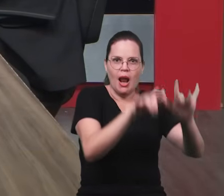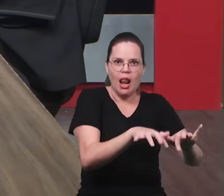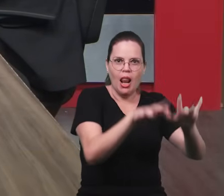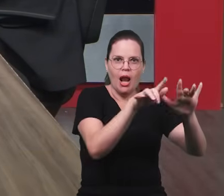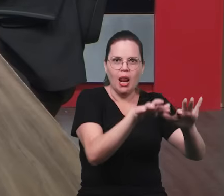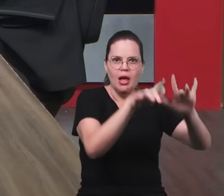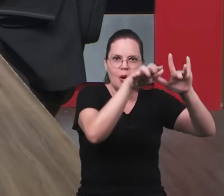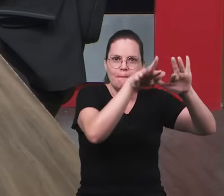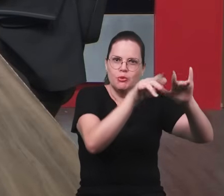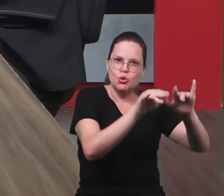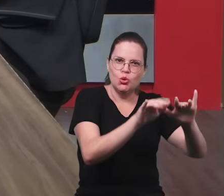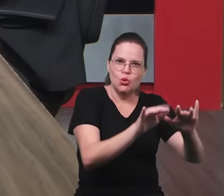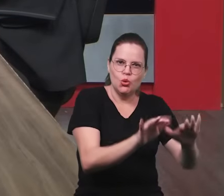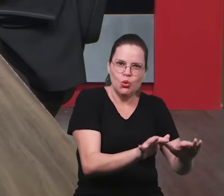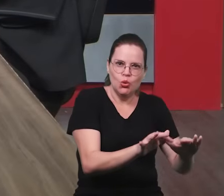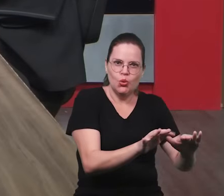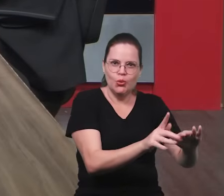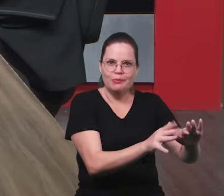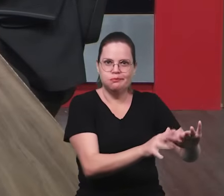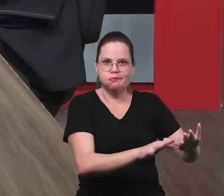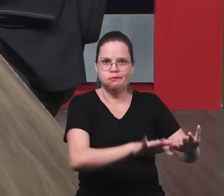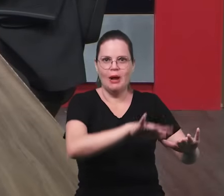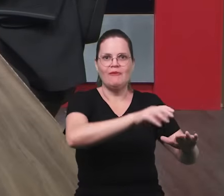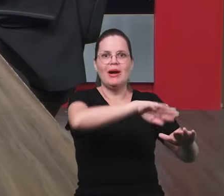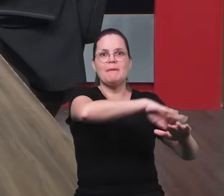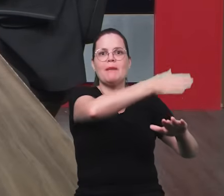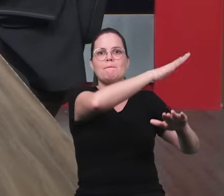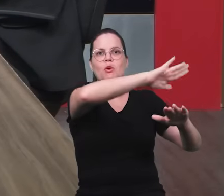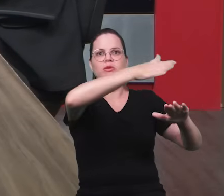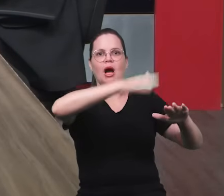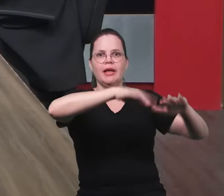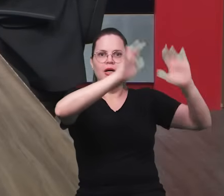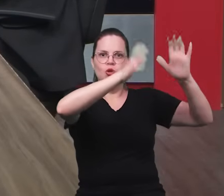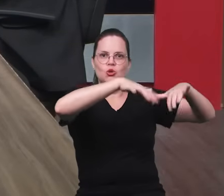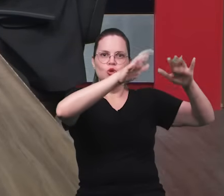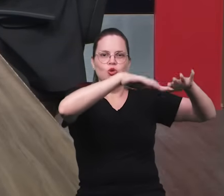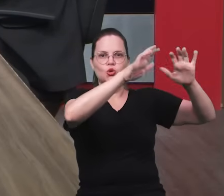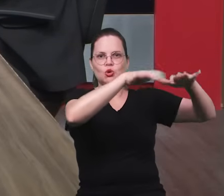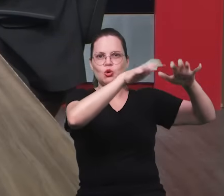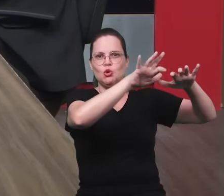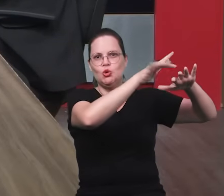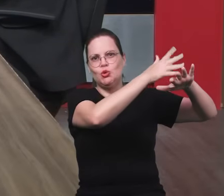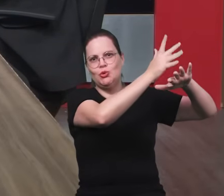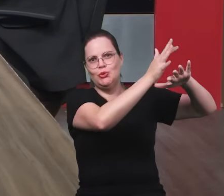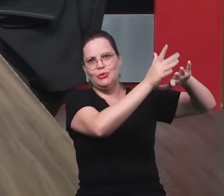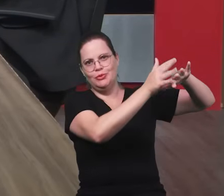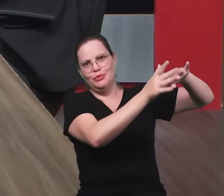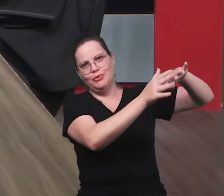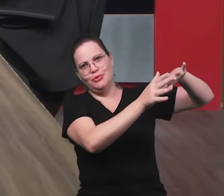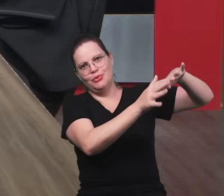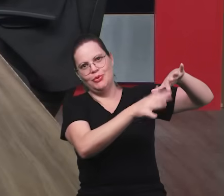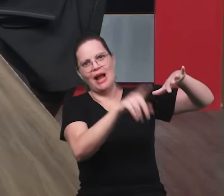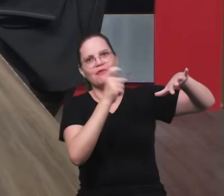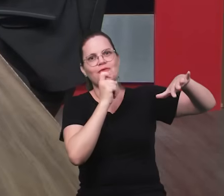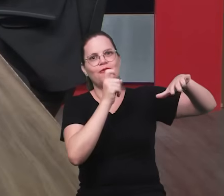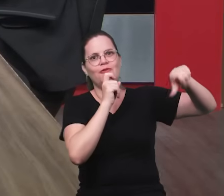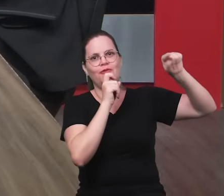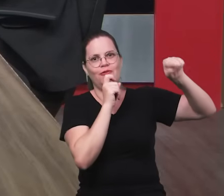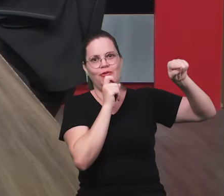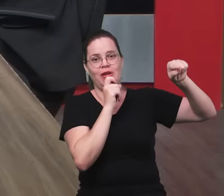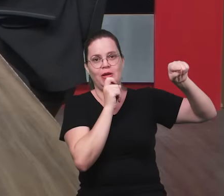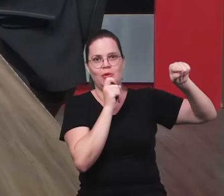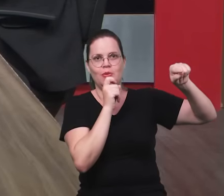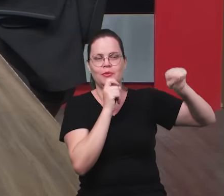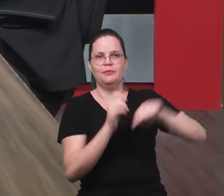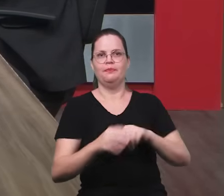água, ela vai o quê? Vai lá para as montanhas. E aí, como é muito frio, aí até o